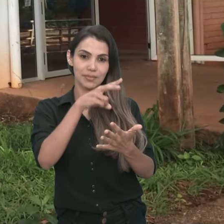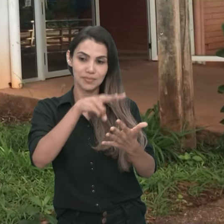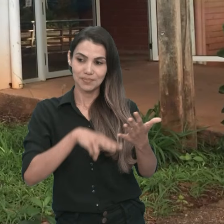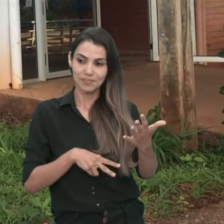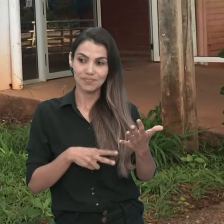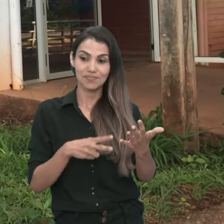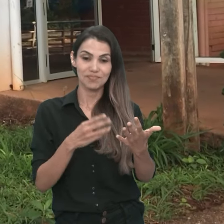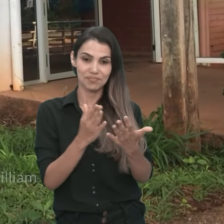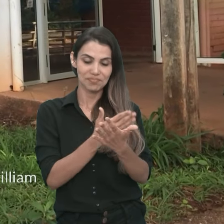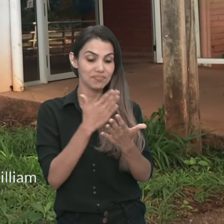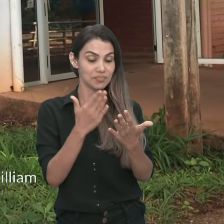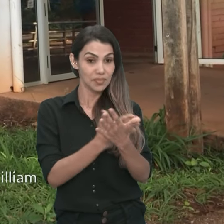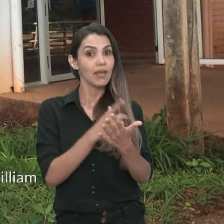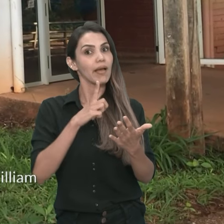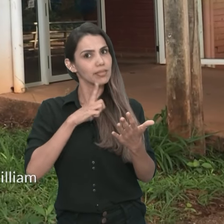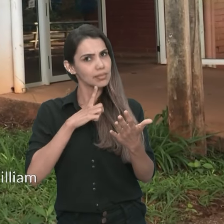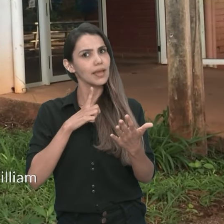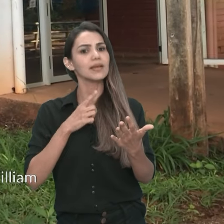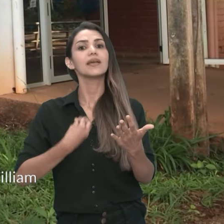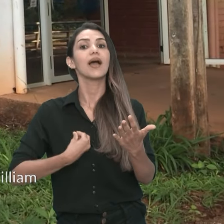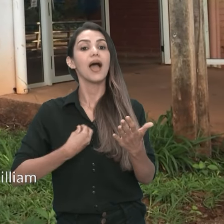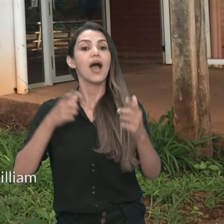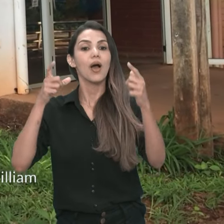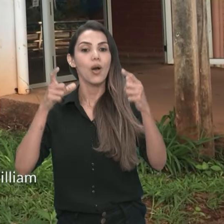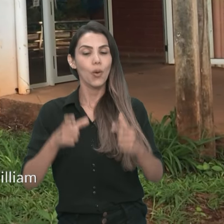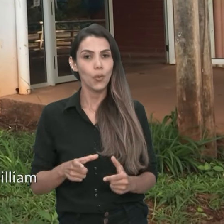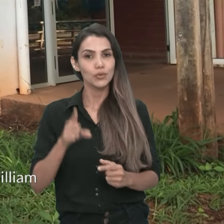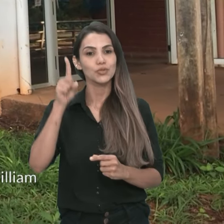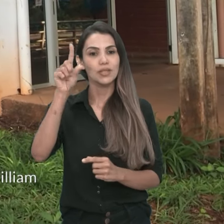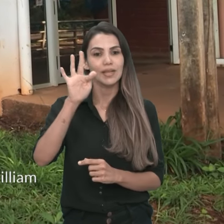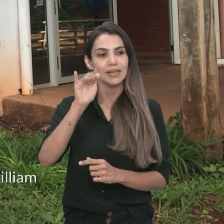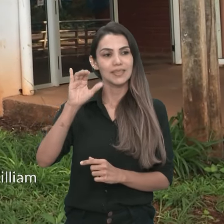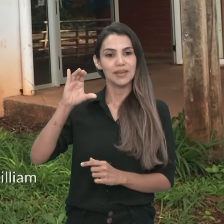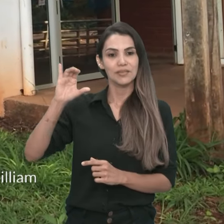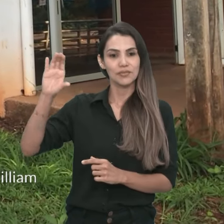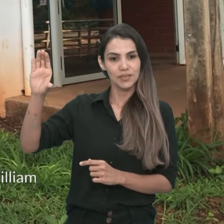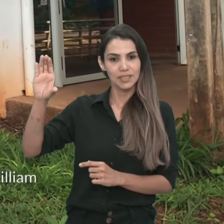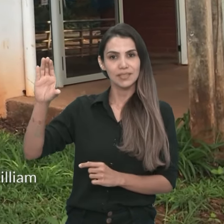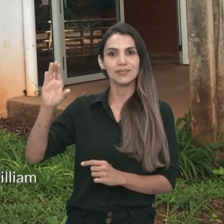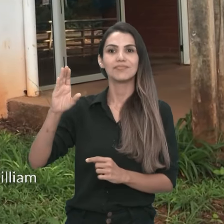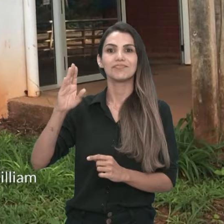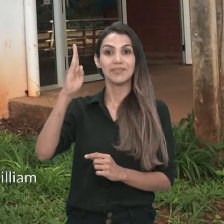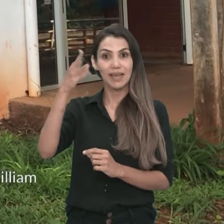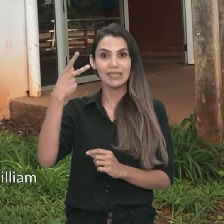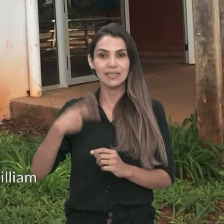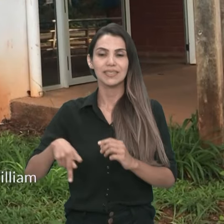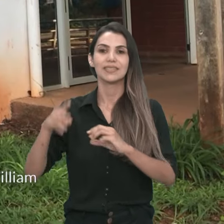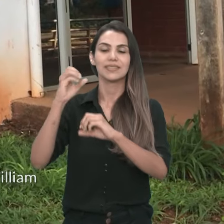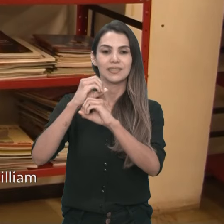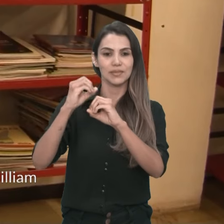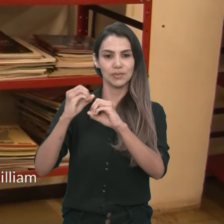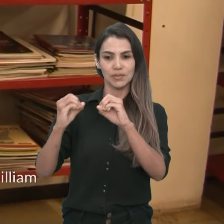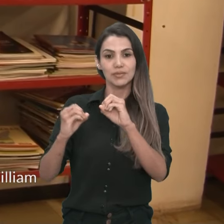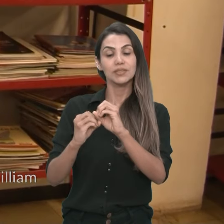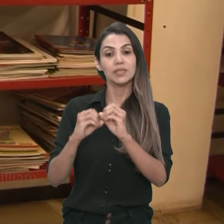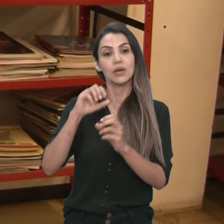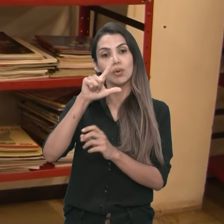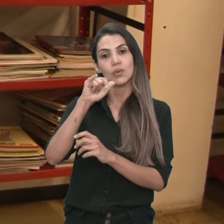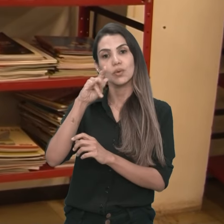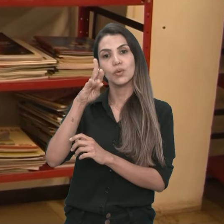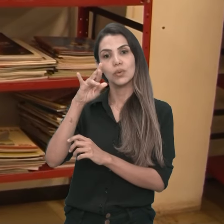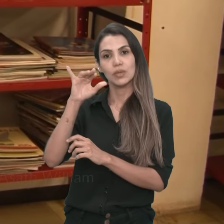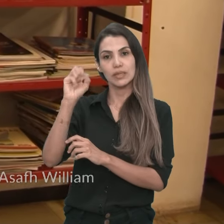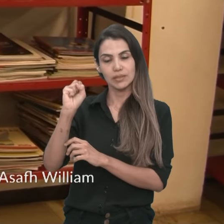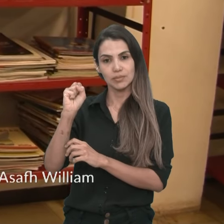esse lugar existe e fica na faculdade de informação e comunicação da Universidade Federal de Goiás o libris